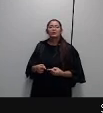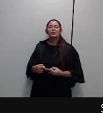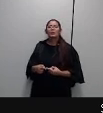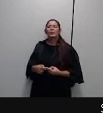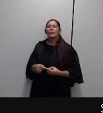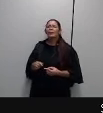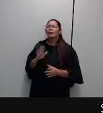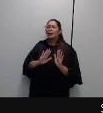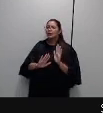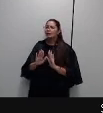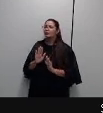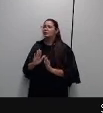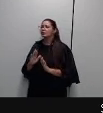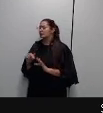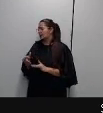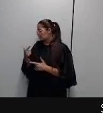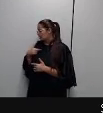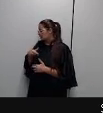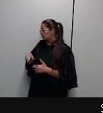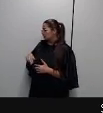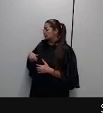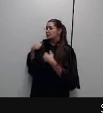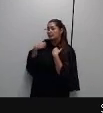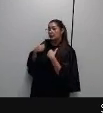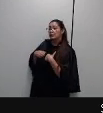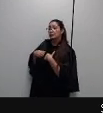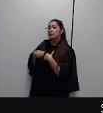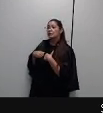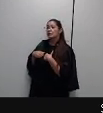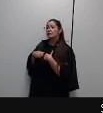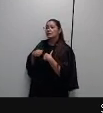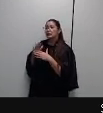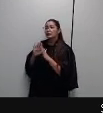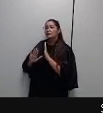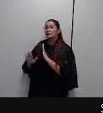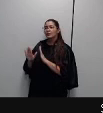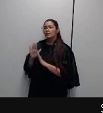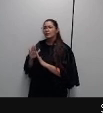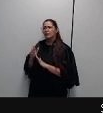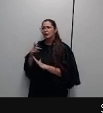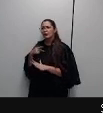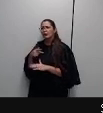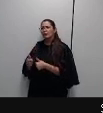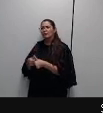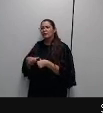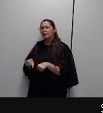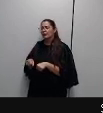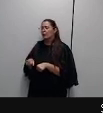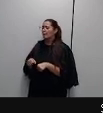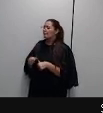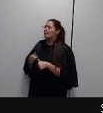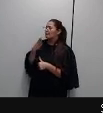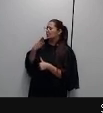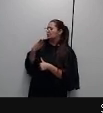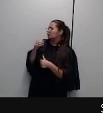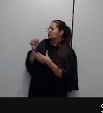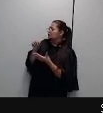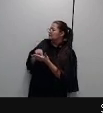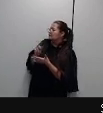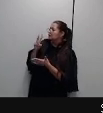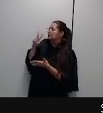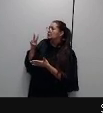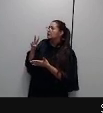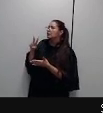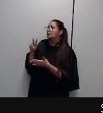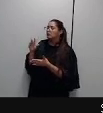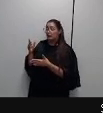só concluído Enfim então eu fico eu fico com pedido de vista mas assim eu adoro a